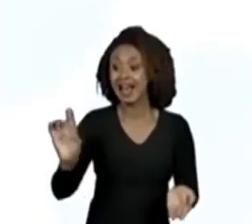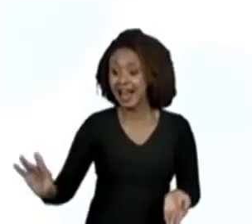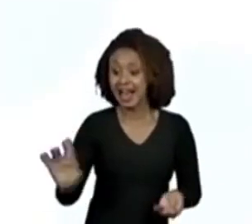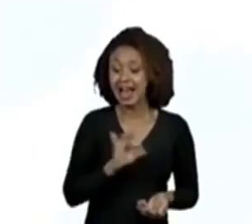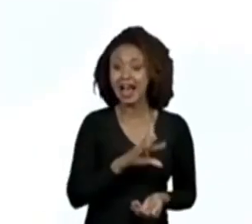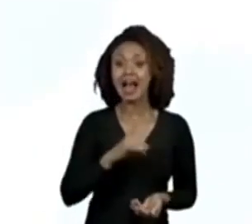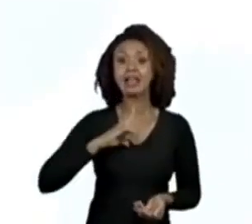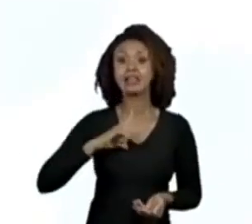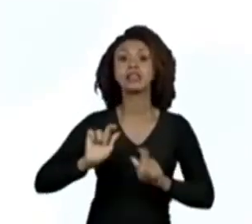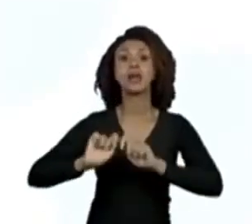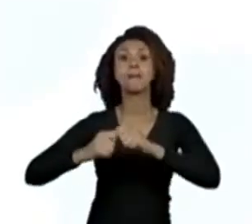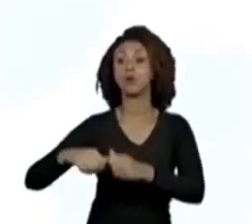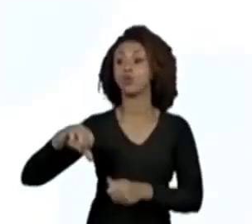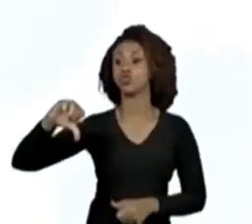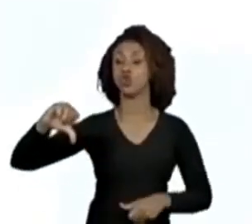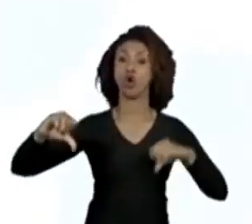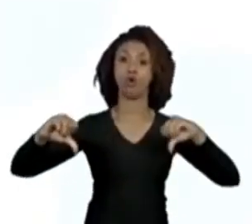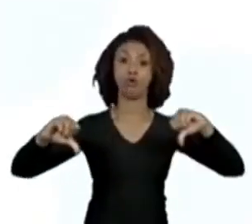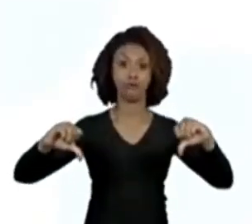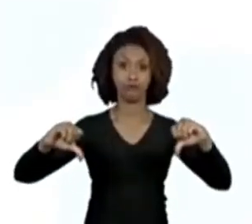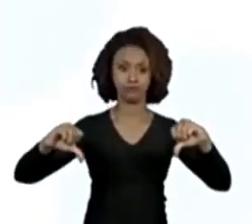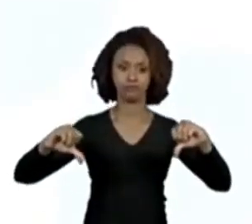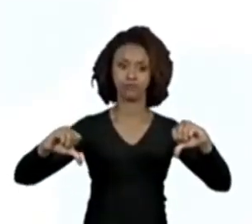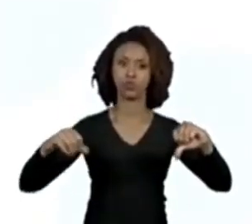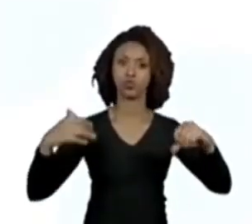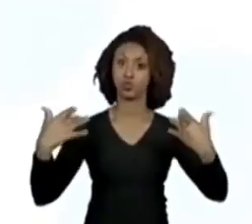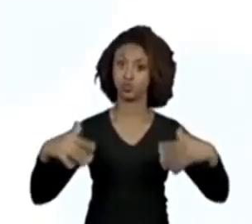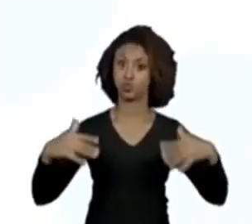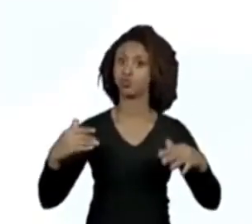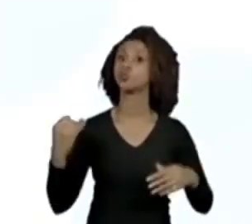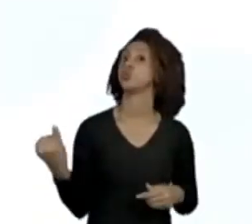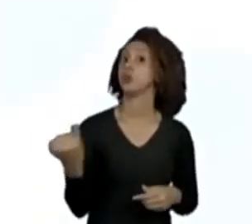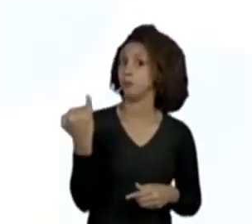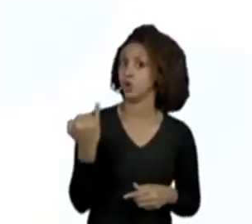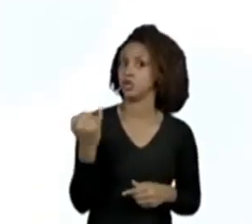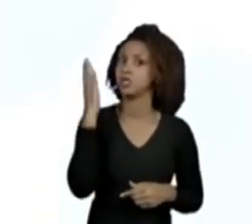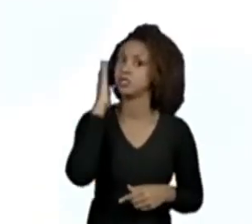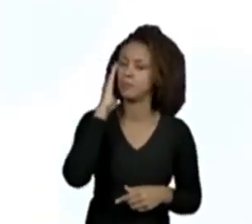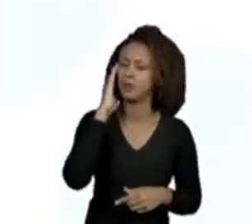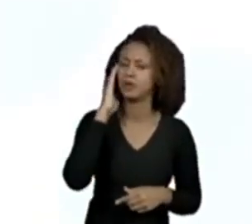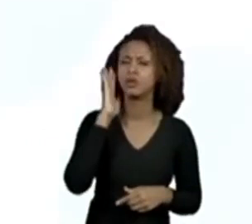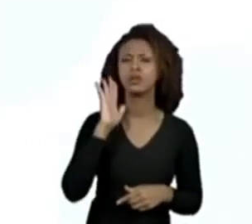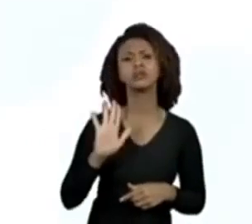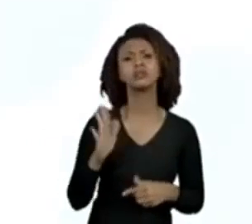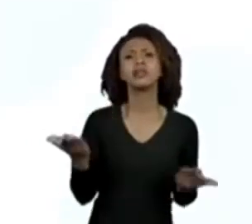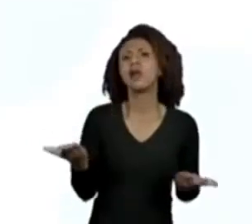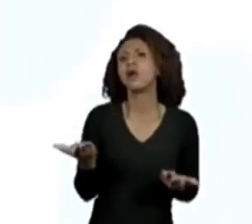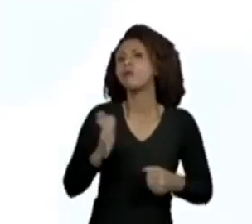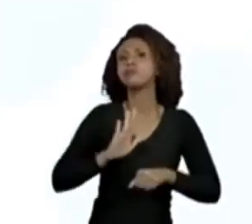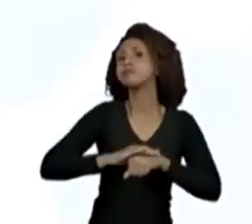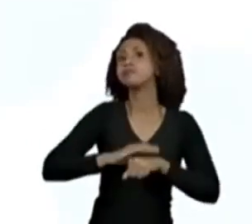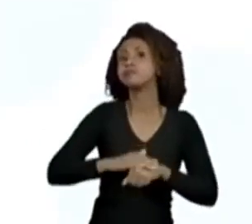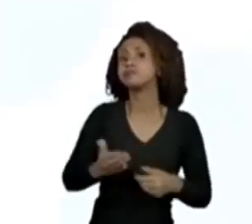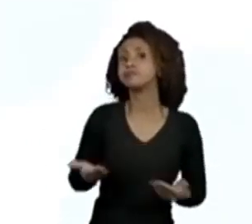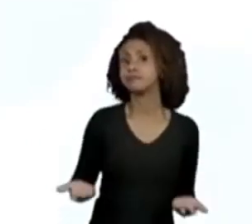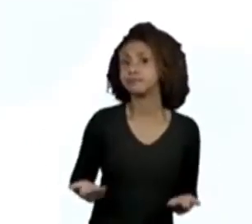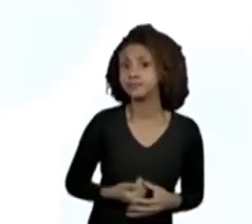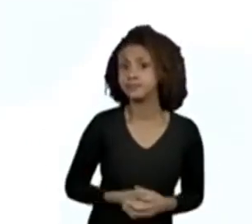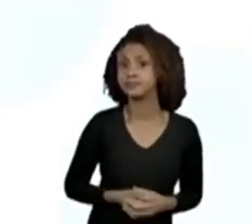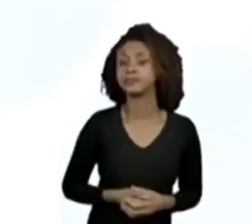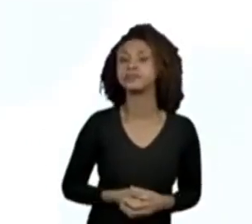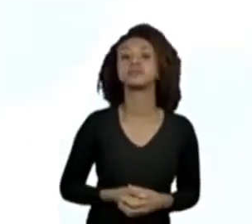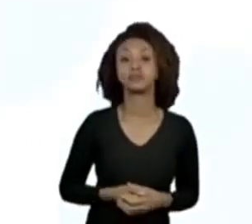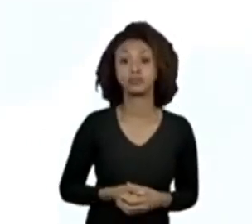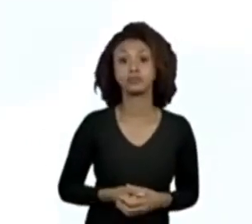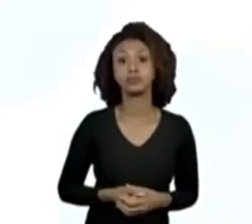2 informações importantes, certo? E o que é que a gente vai fazer com elas, pessoal? Então, tem